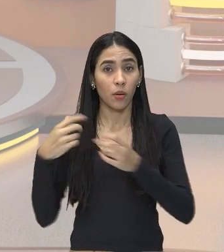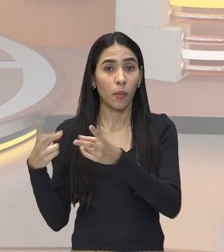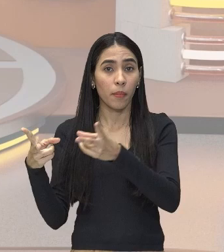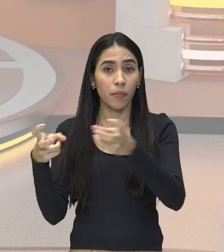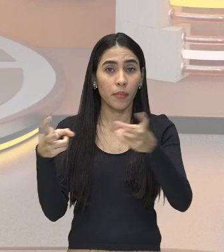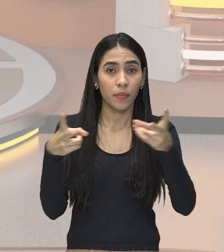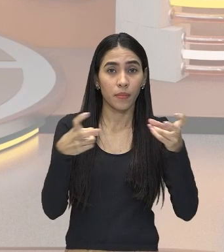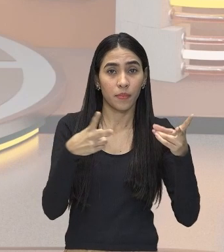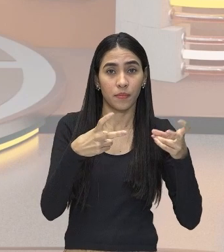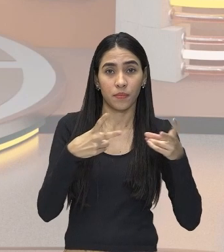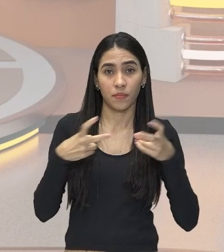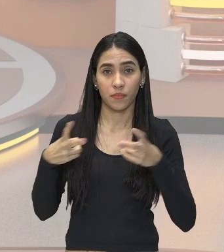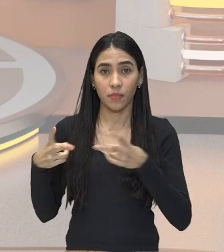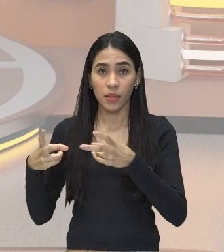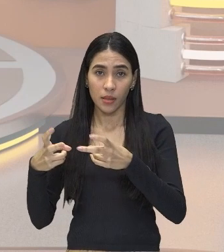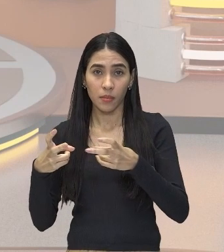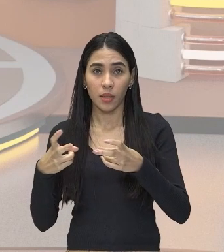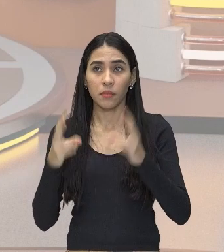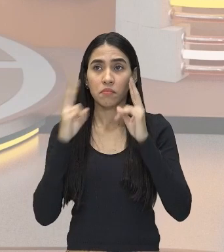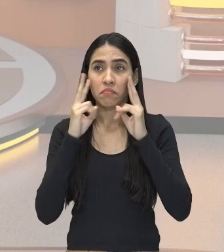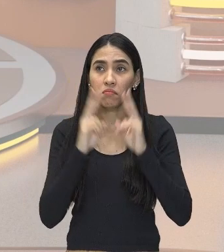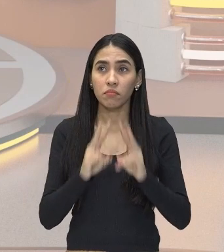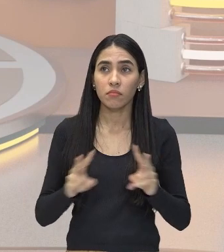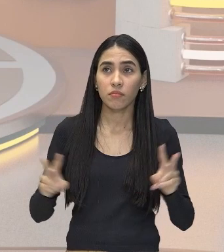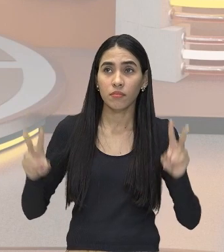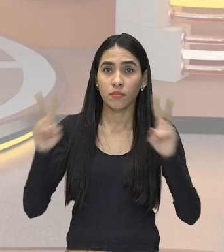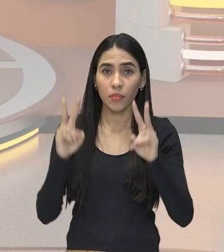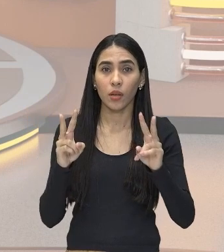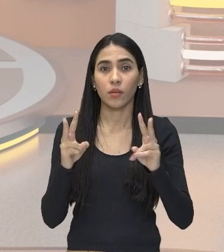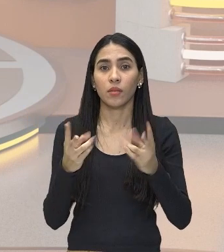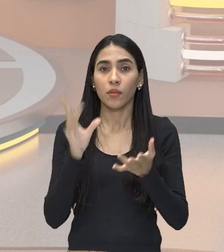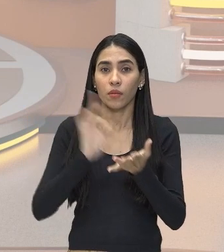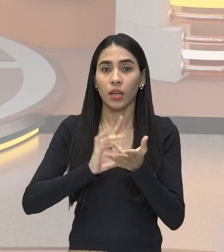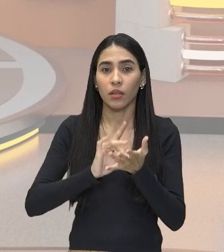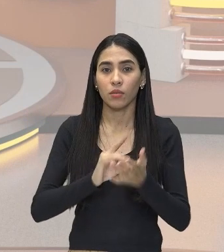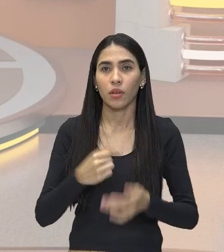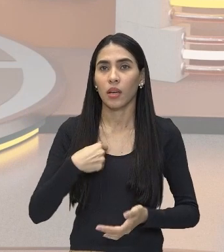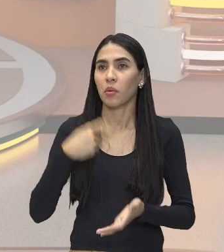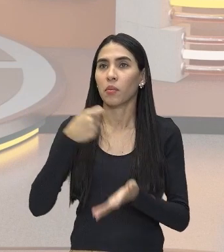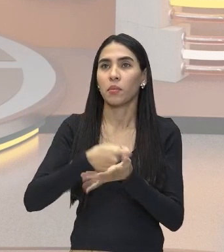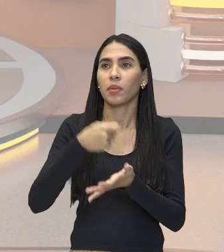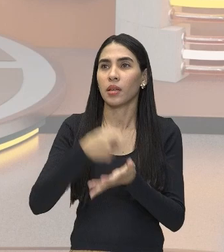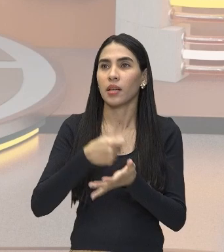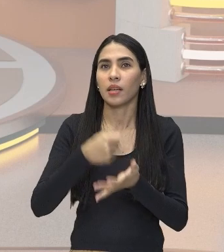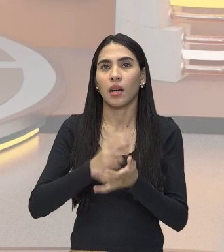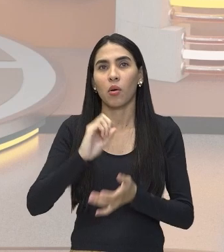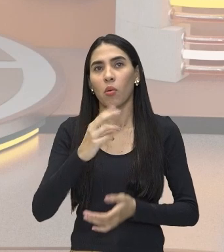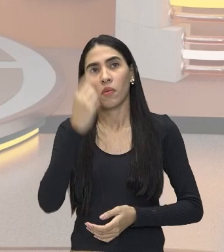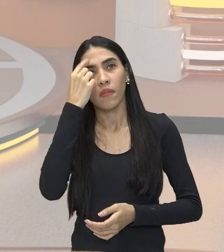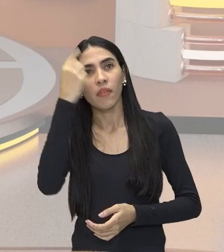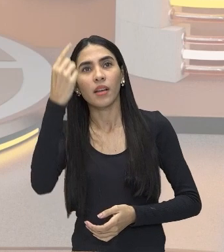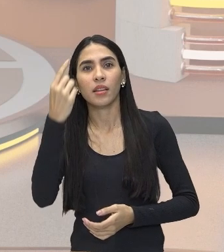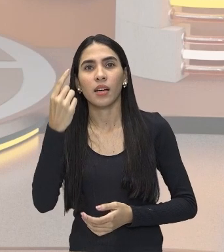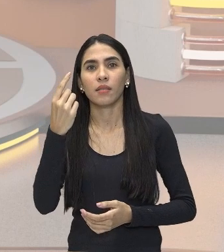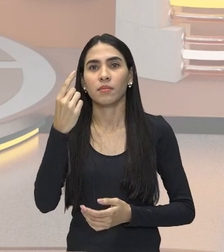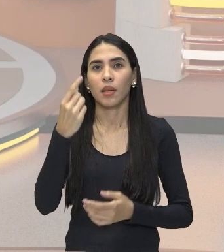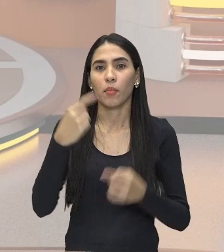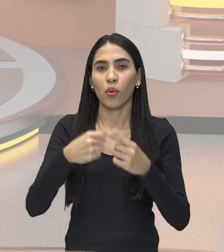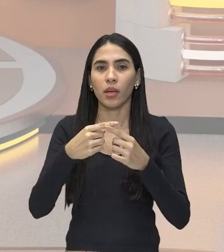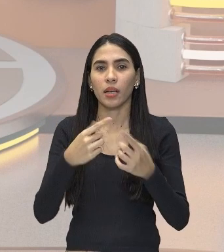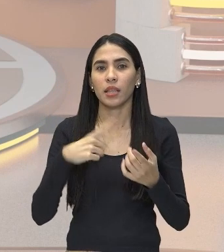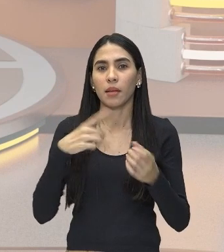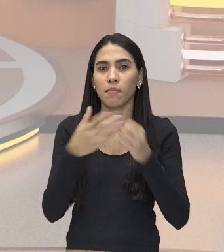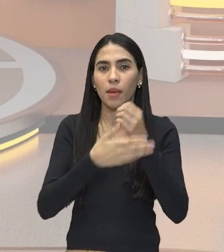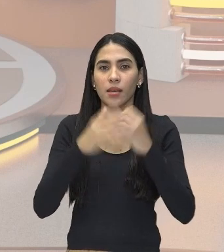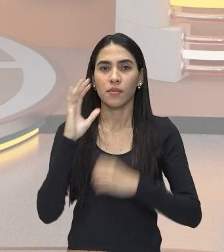perceber as coisas da maneira como elas são. Não vou criar nada, nem inventar nada em torno do fenômeno.